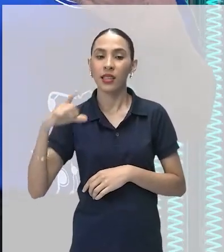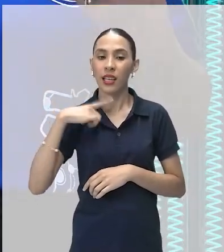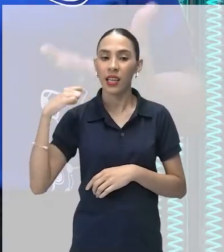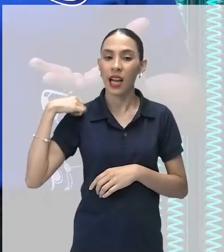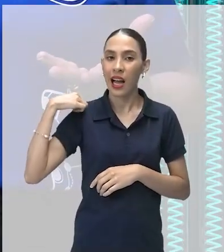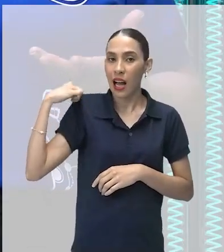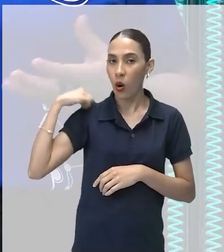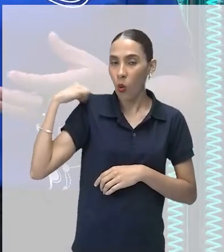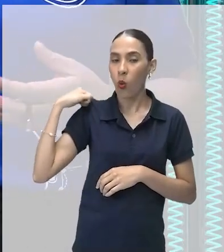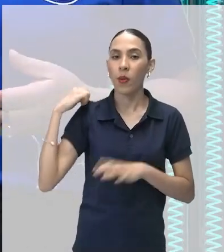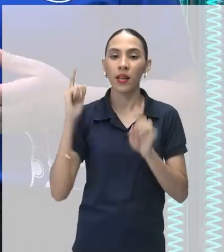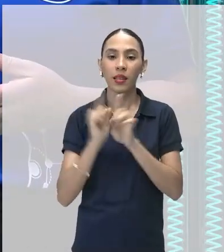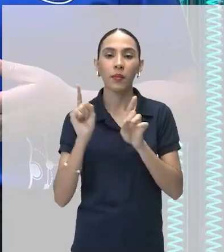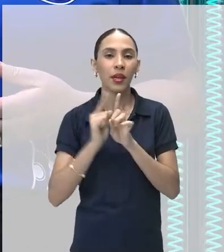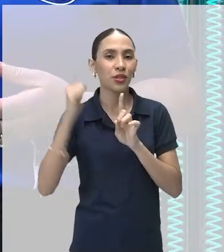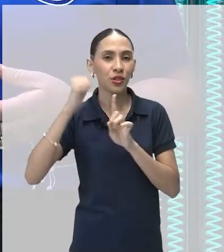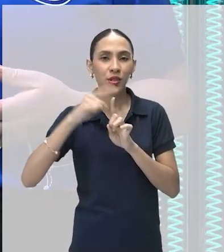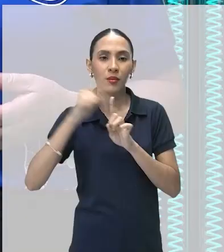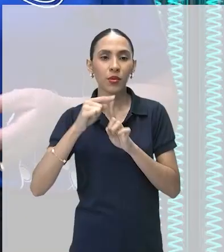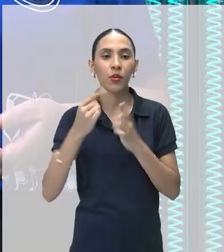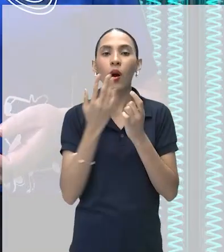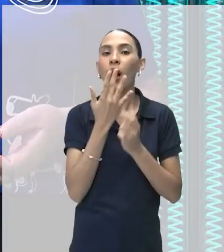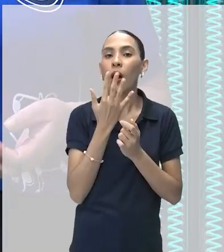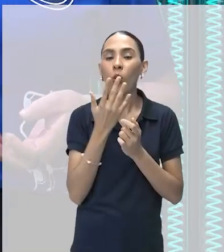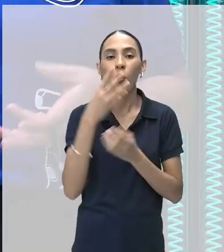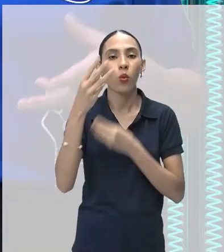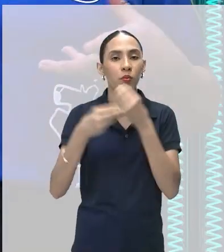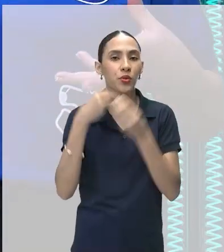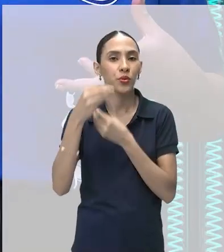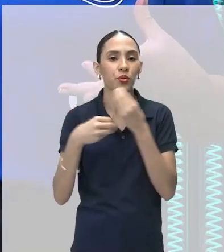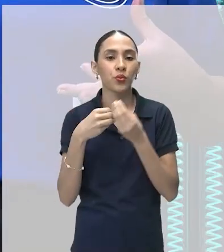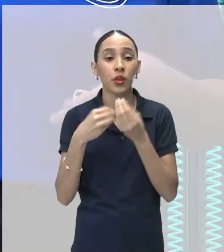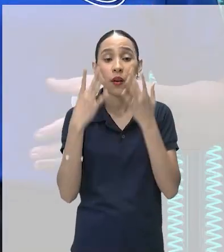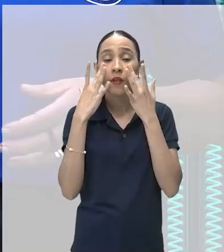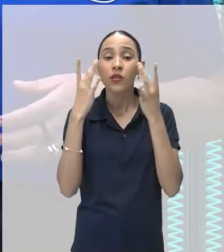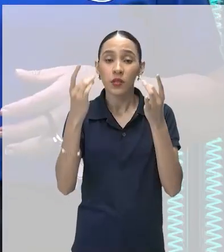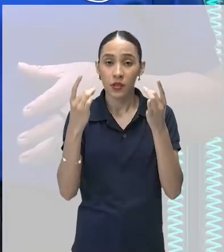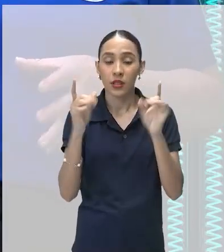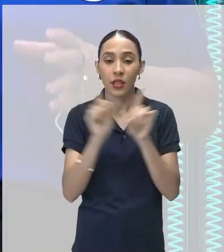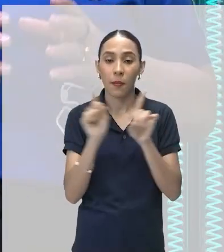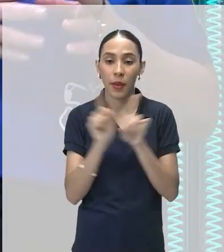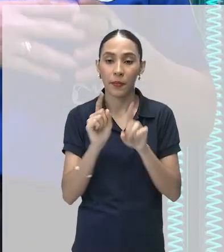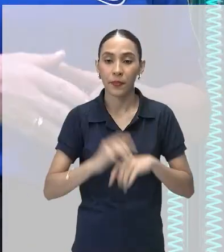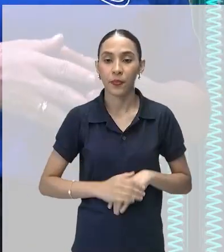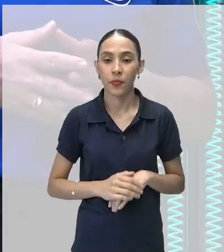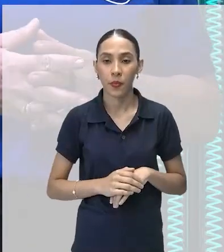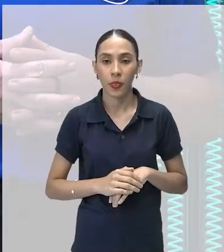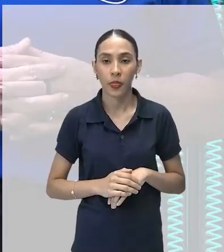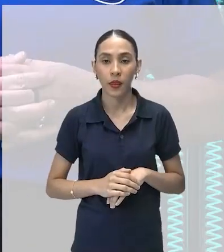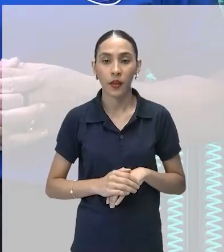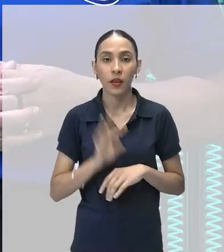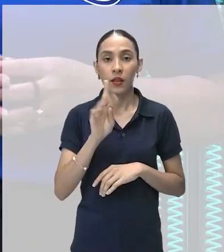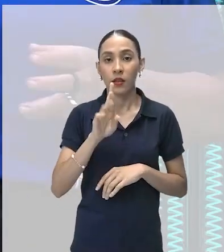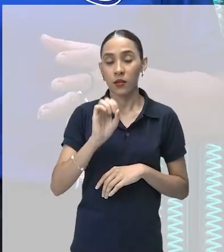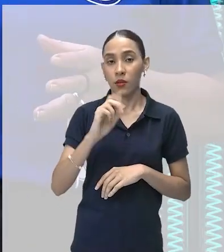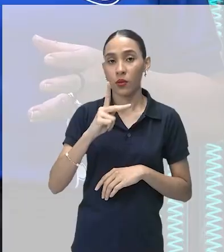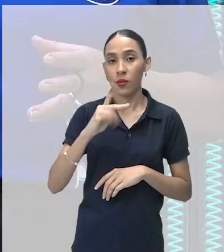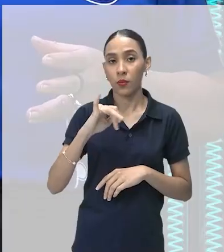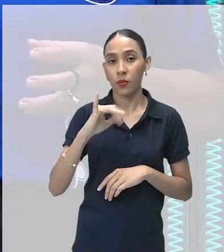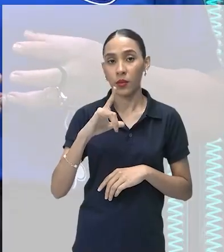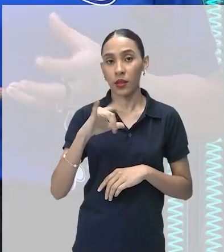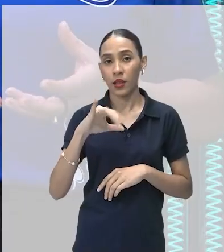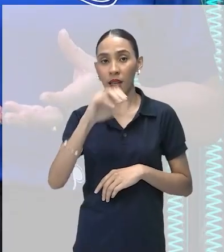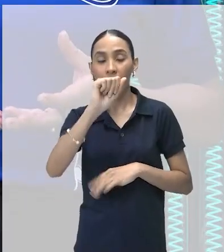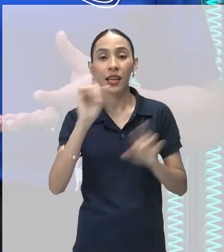a forma de se vestir, as cores que eles utilizam, muito chamativa. E aí a Tropicália também tem